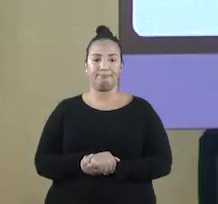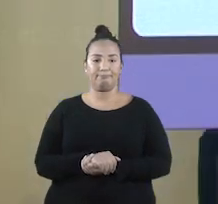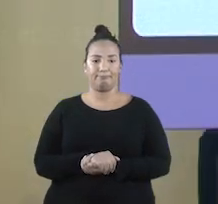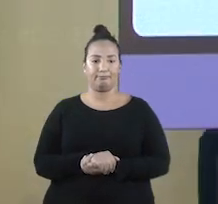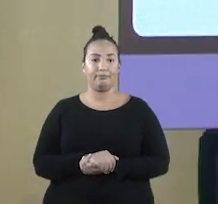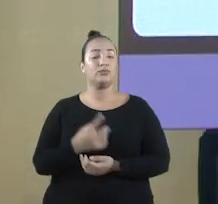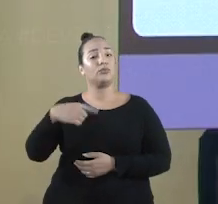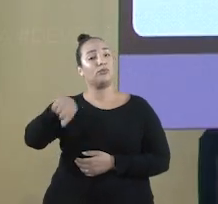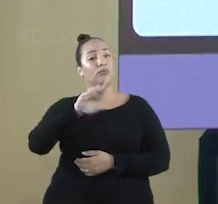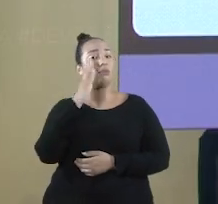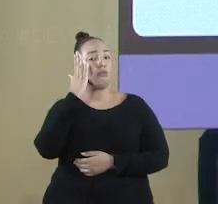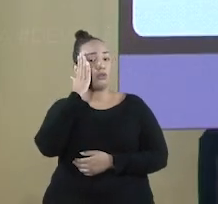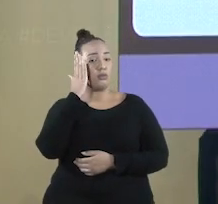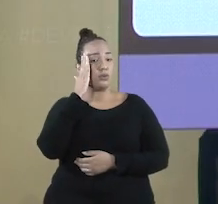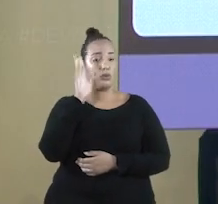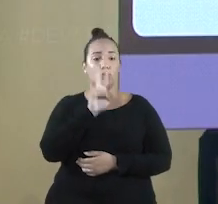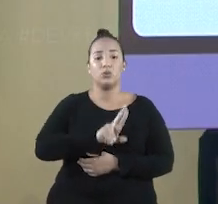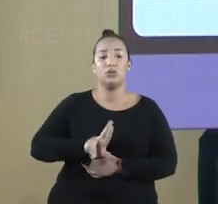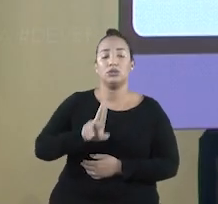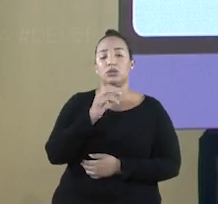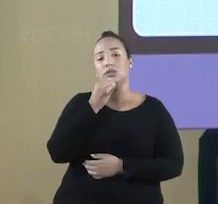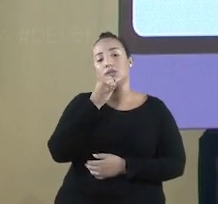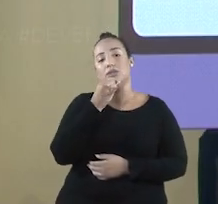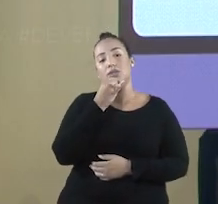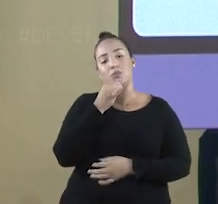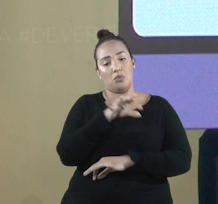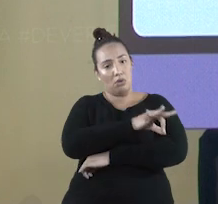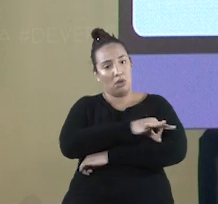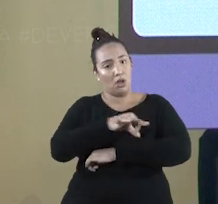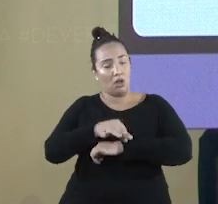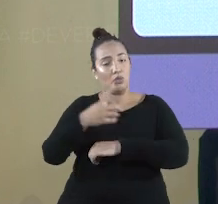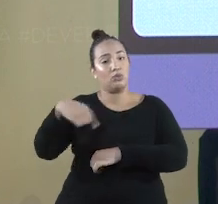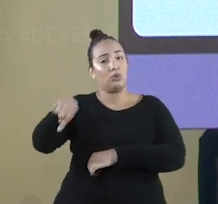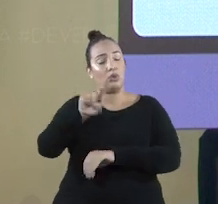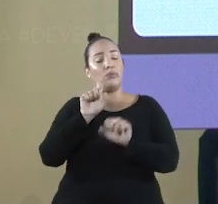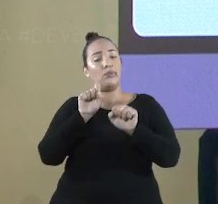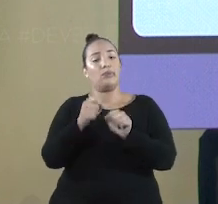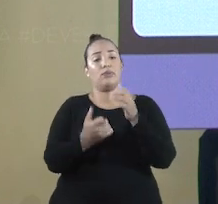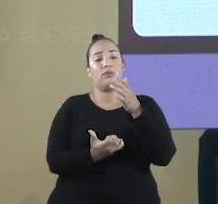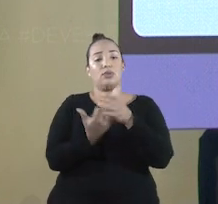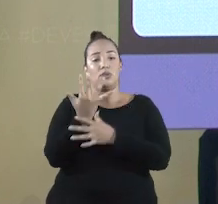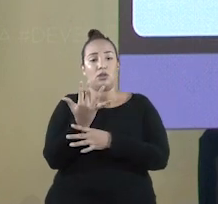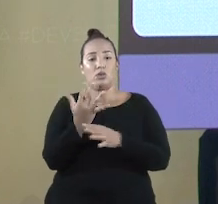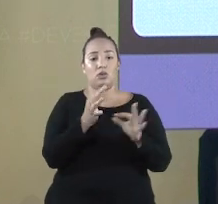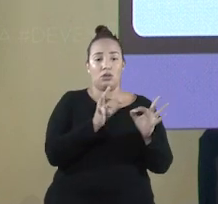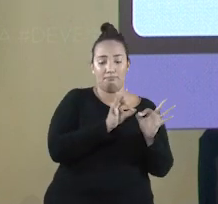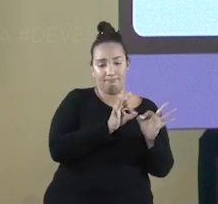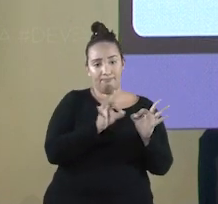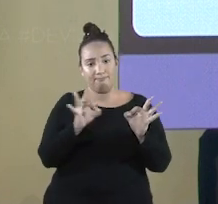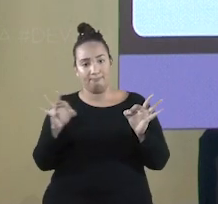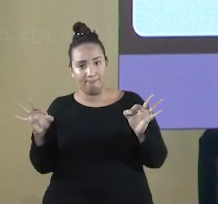graus. Sabemos que com a utilização de um jogo de esquadros, podemos construir esse